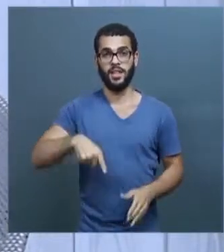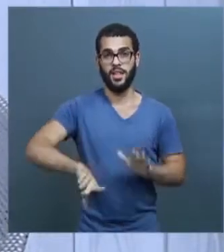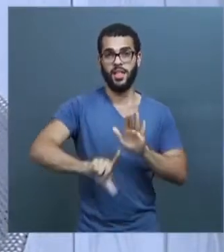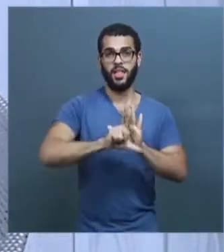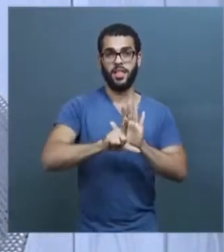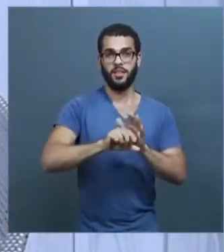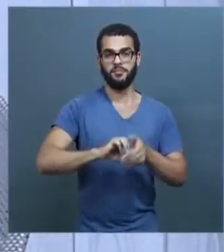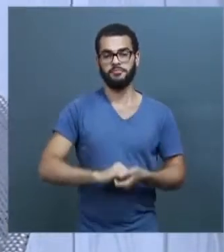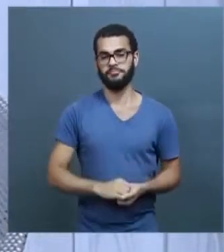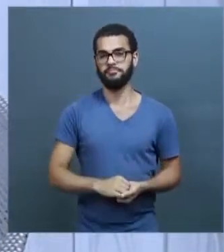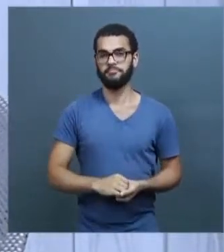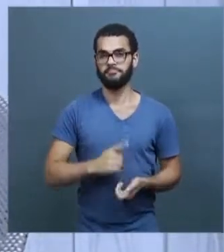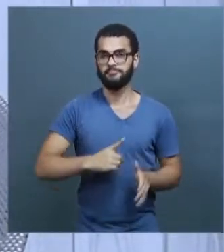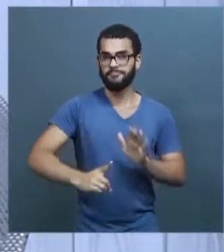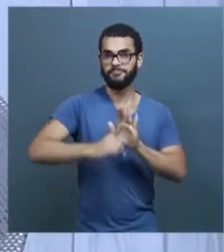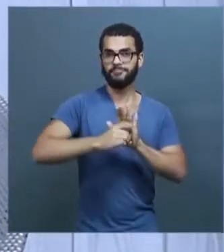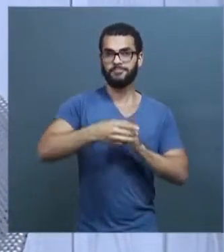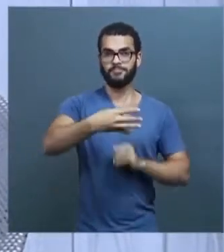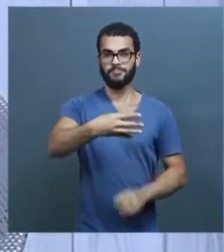com o decreto